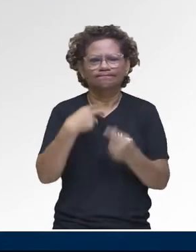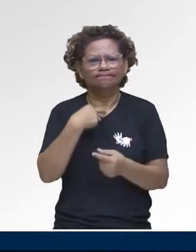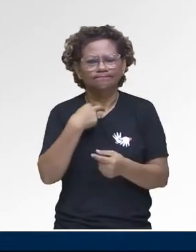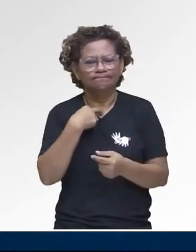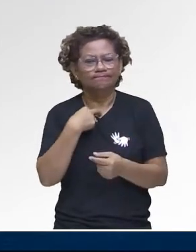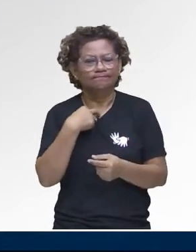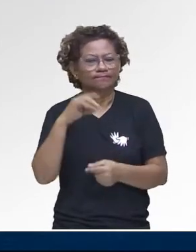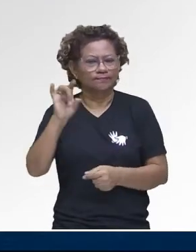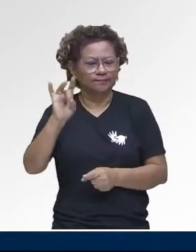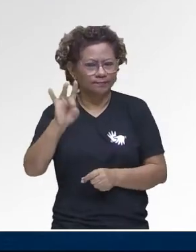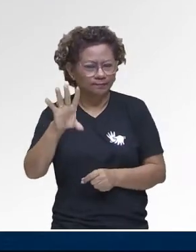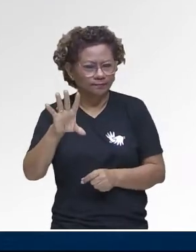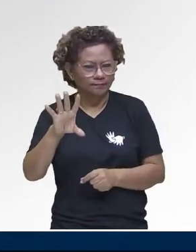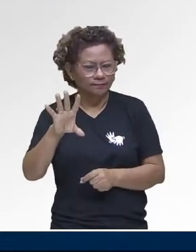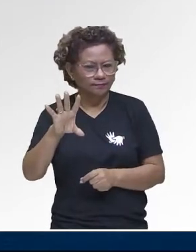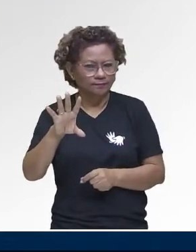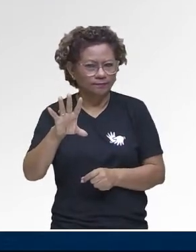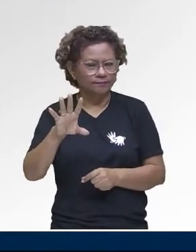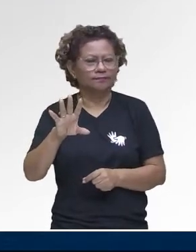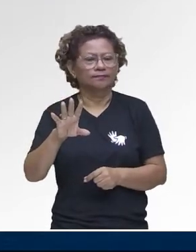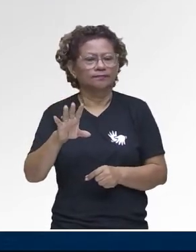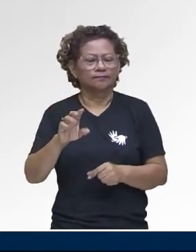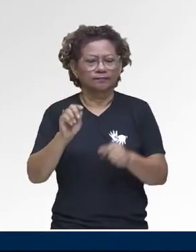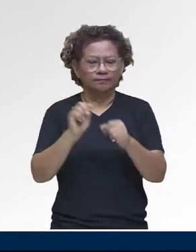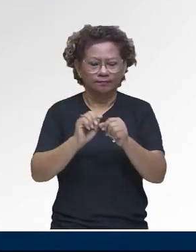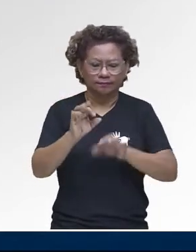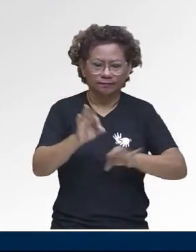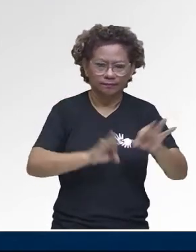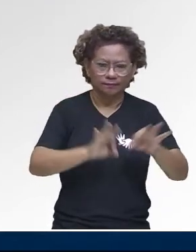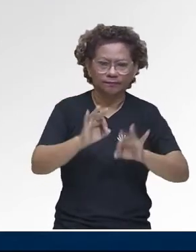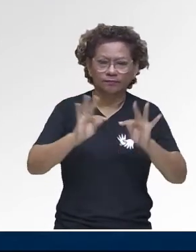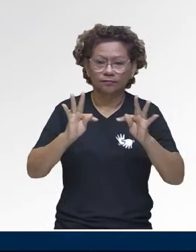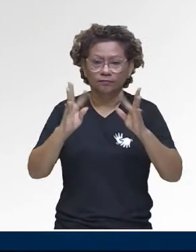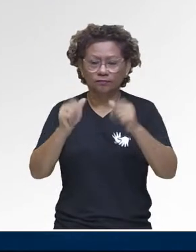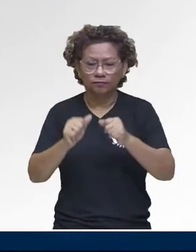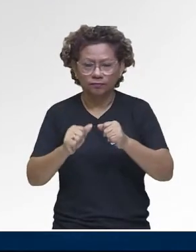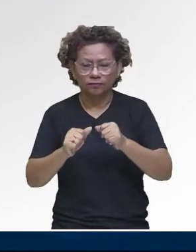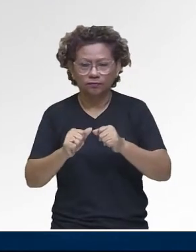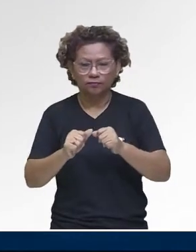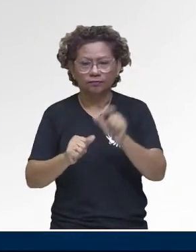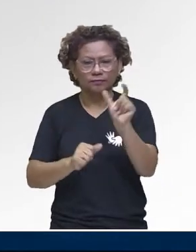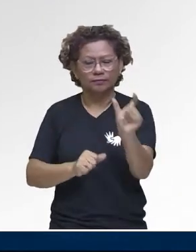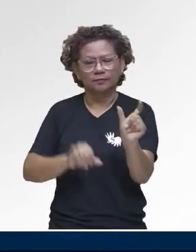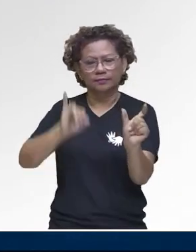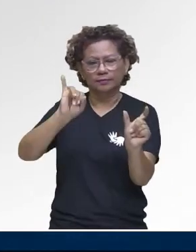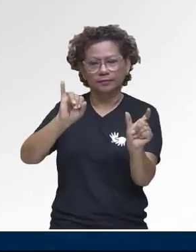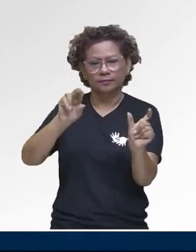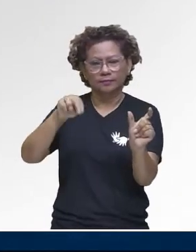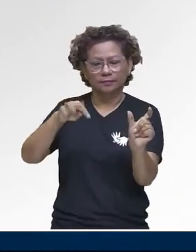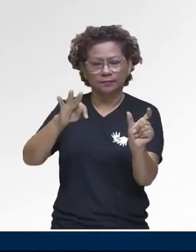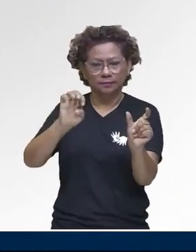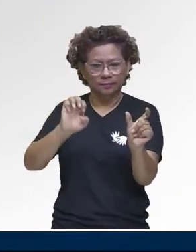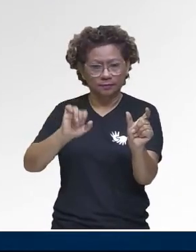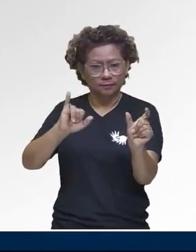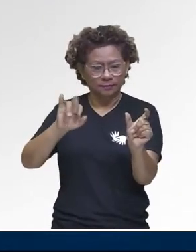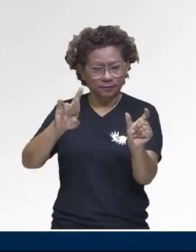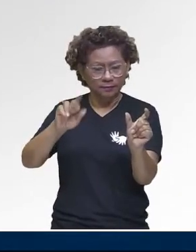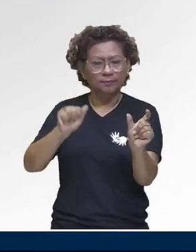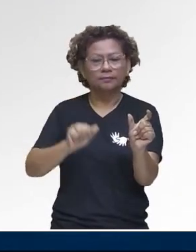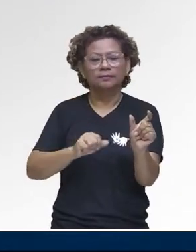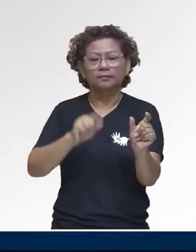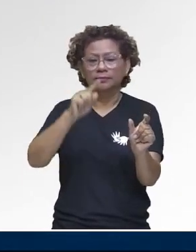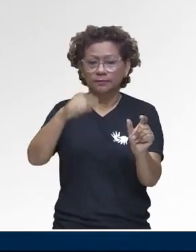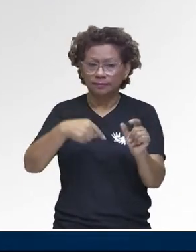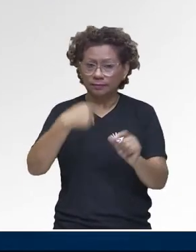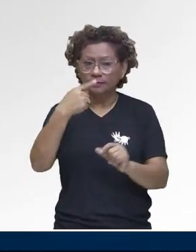vamos juntar, então, tudo que faz parte da parte inteira com quem? Com tudo que faz parte da parte decimal, ok? É justamente o que